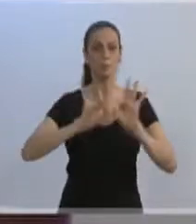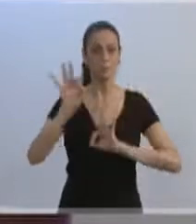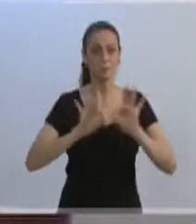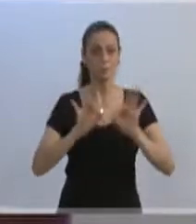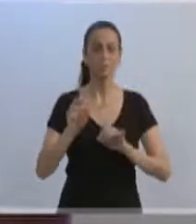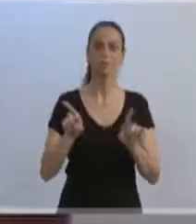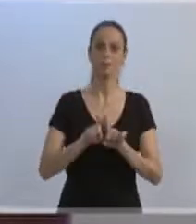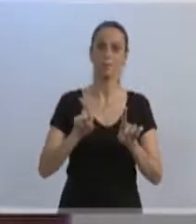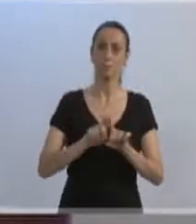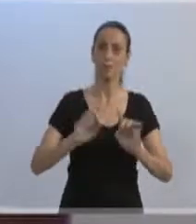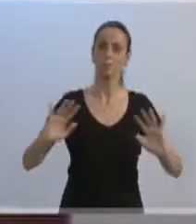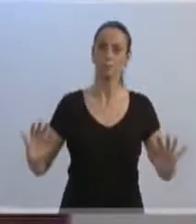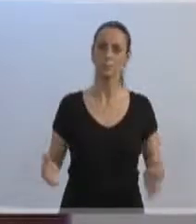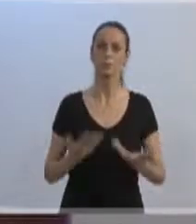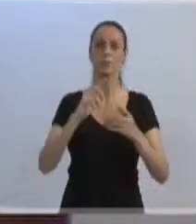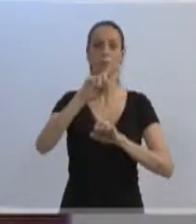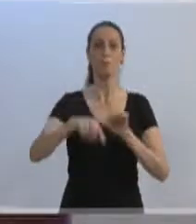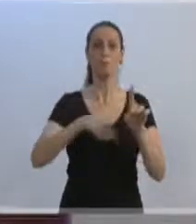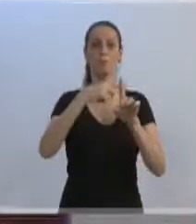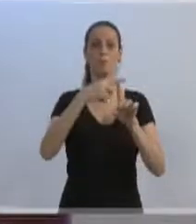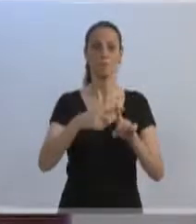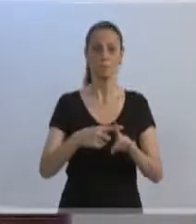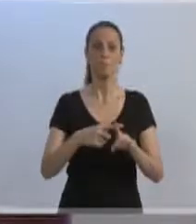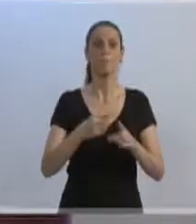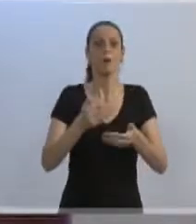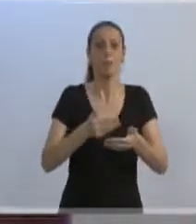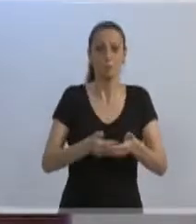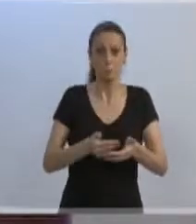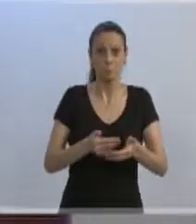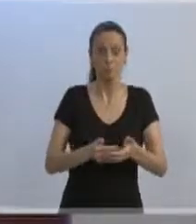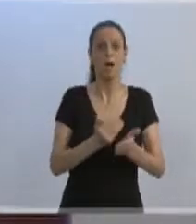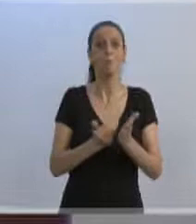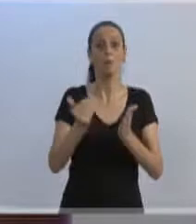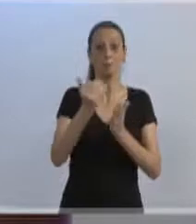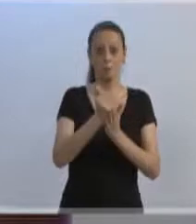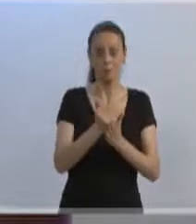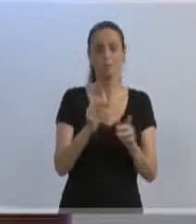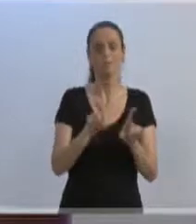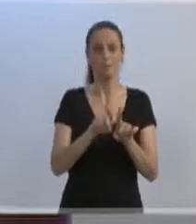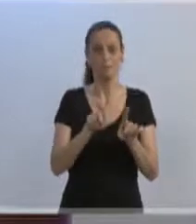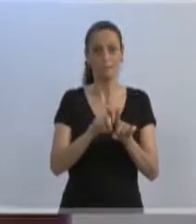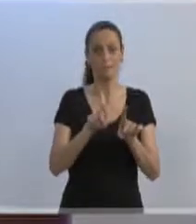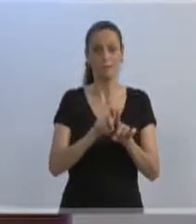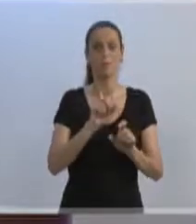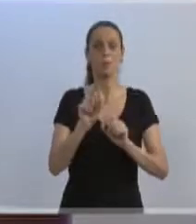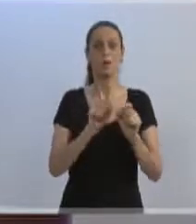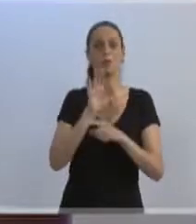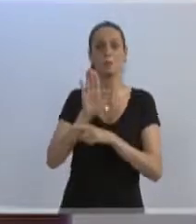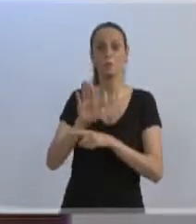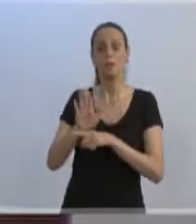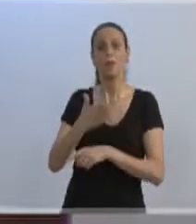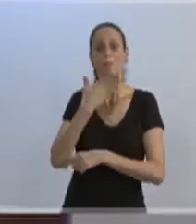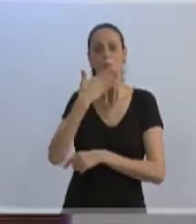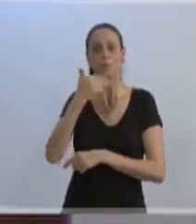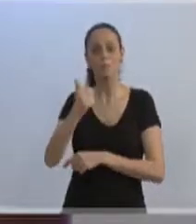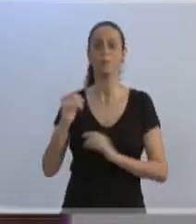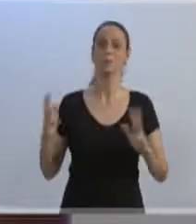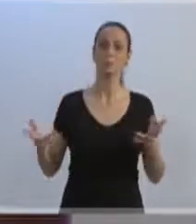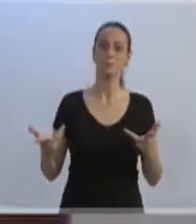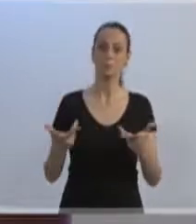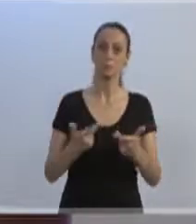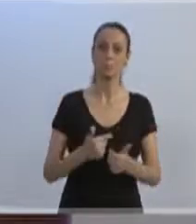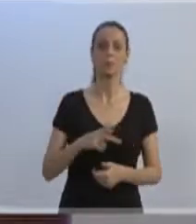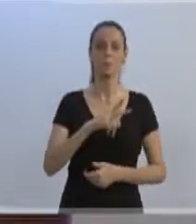iniciativas positivas para expandir a atuação do hospital para beneficiar e melhorar a qualidade de seus